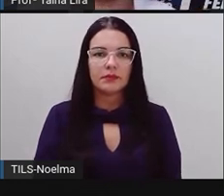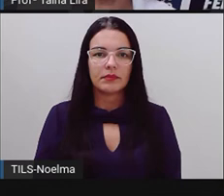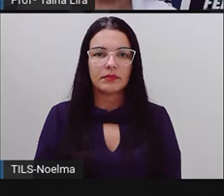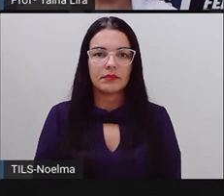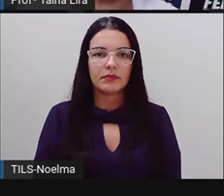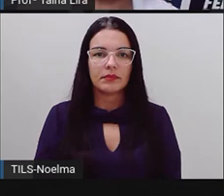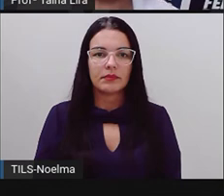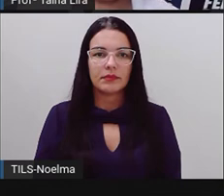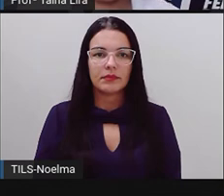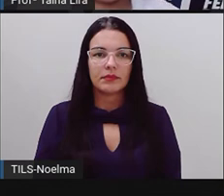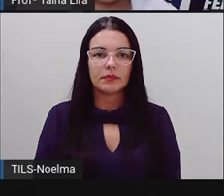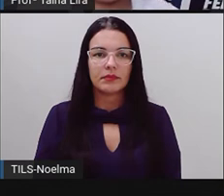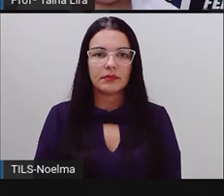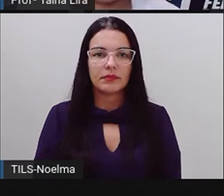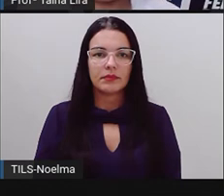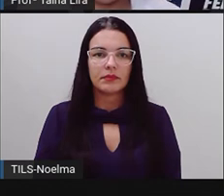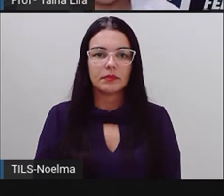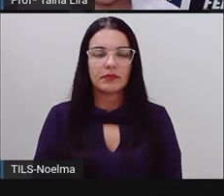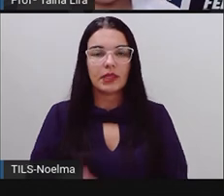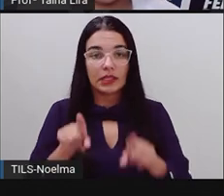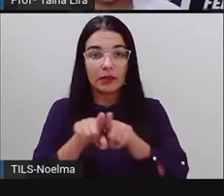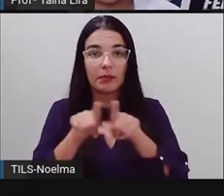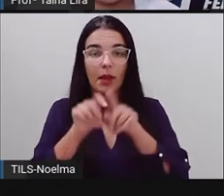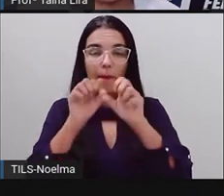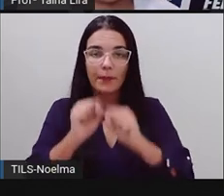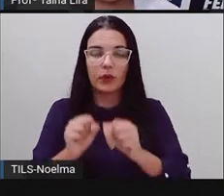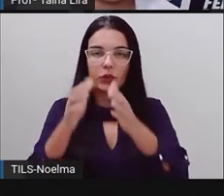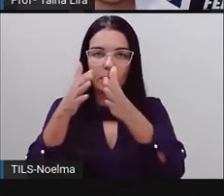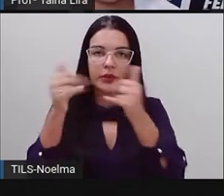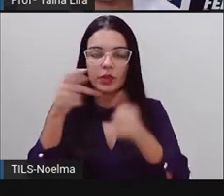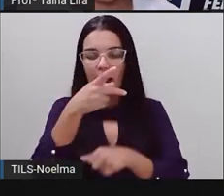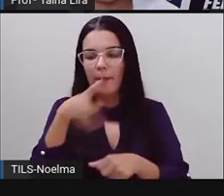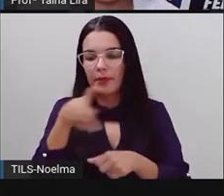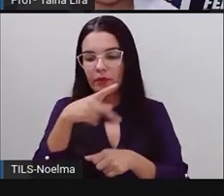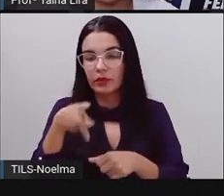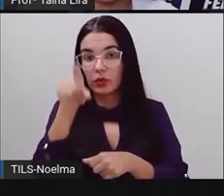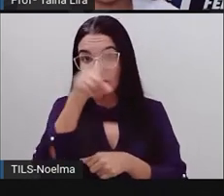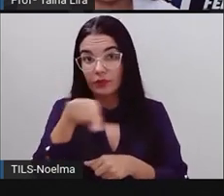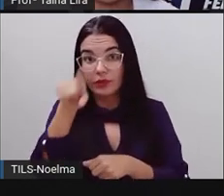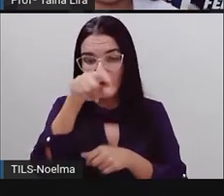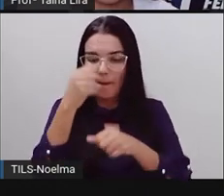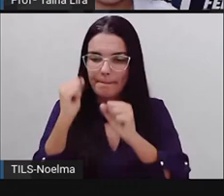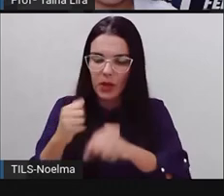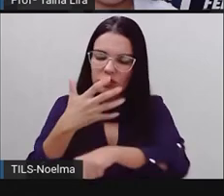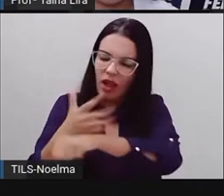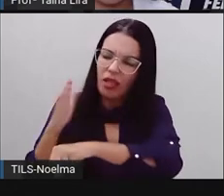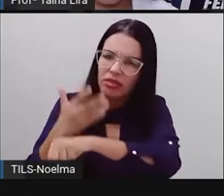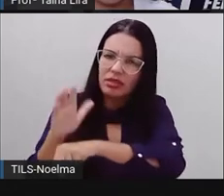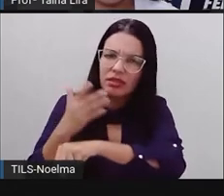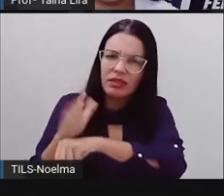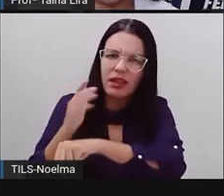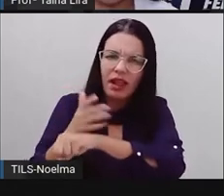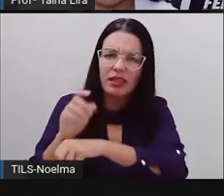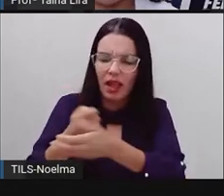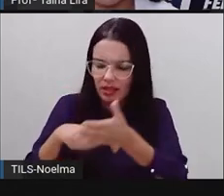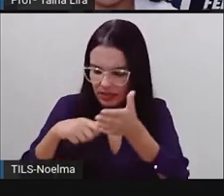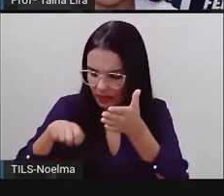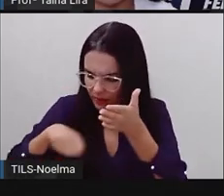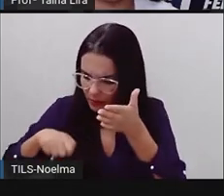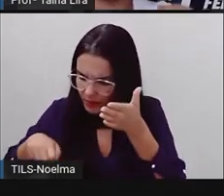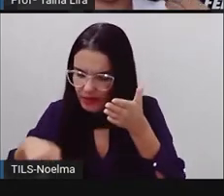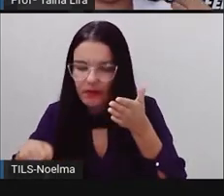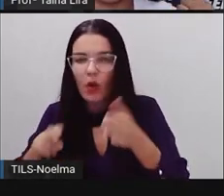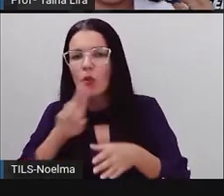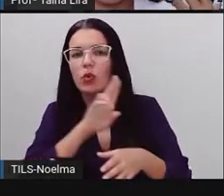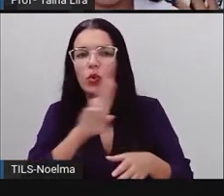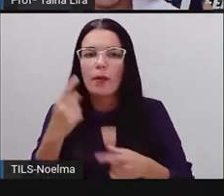geladeira ó vocês podem pedir também a pro é para tu a sakineh propôs treinar que consegue escrever o nome de